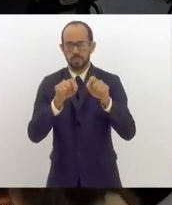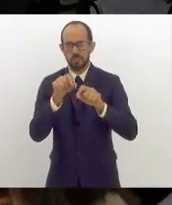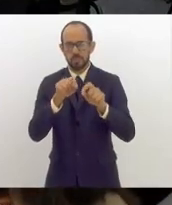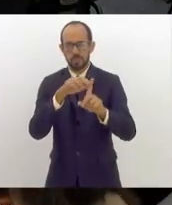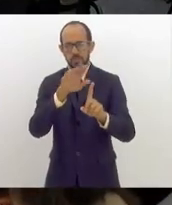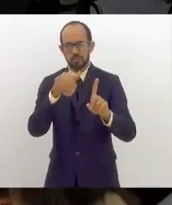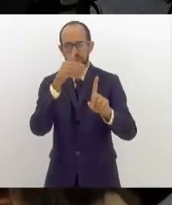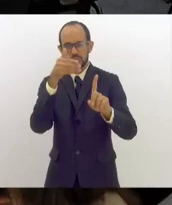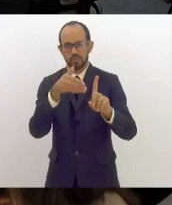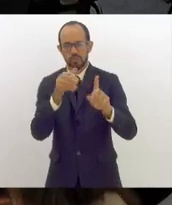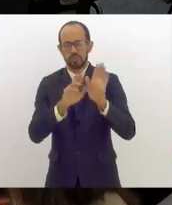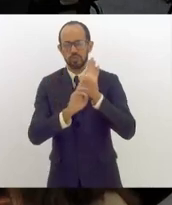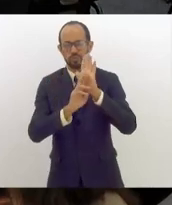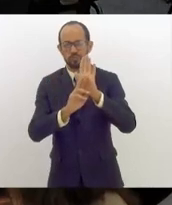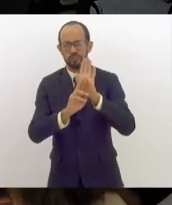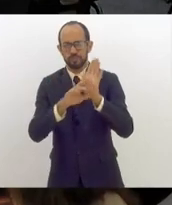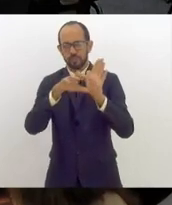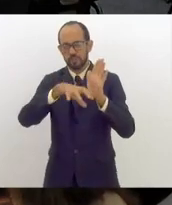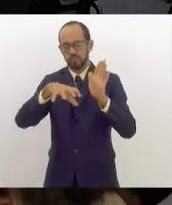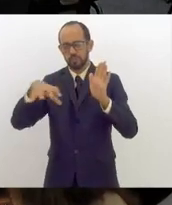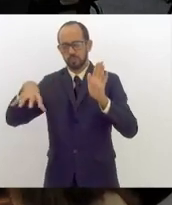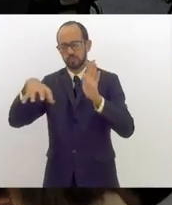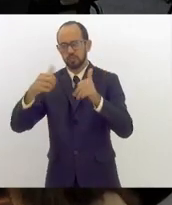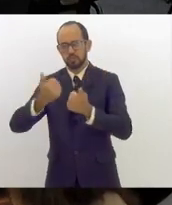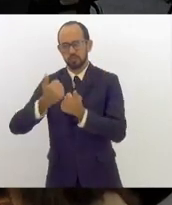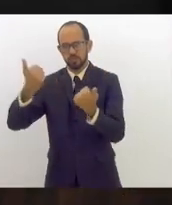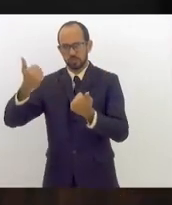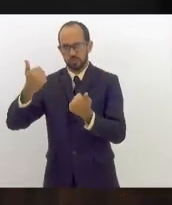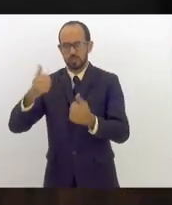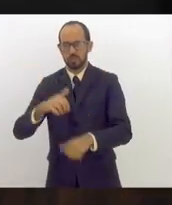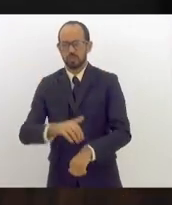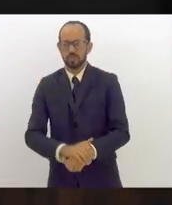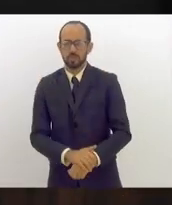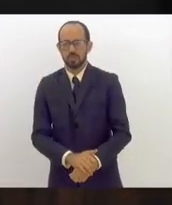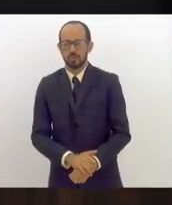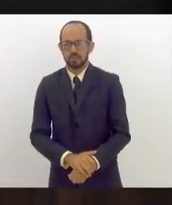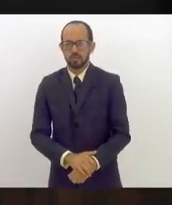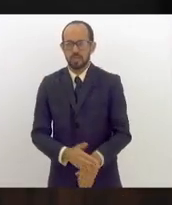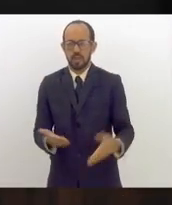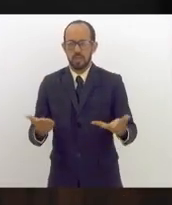aos representantes das subseções eu agora quero